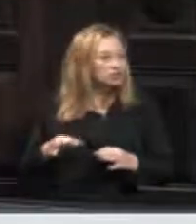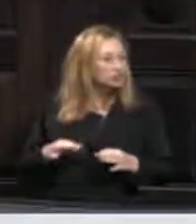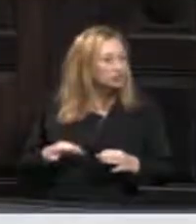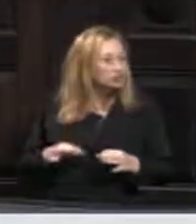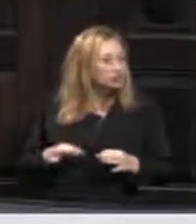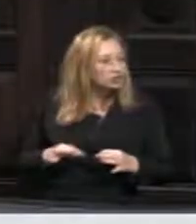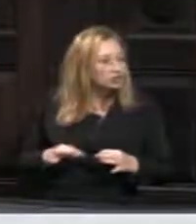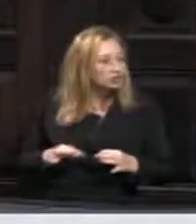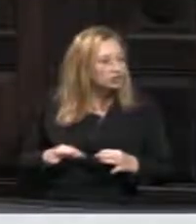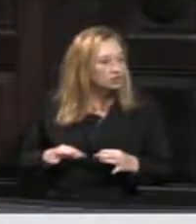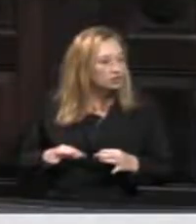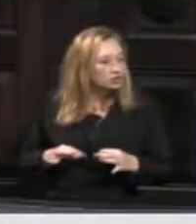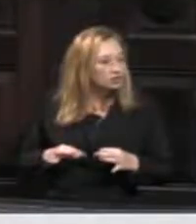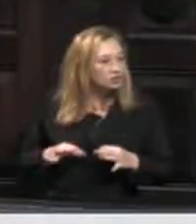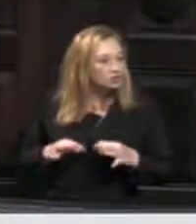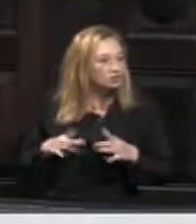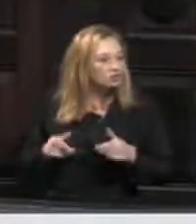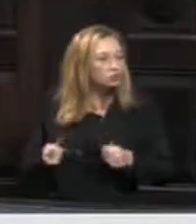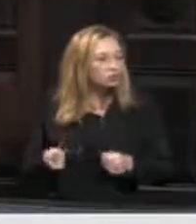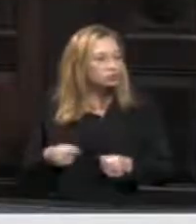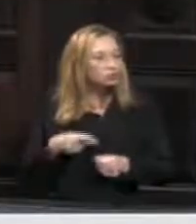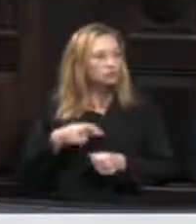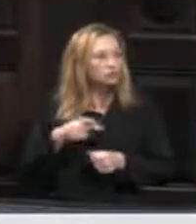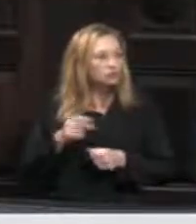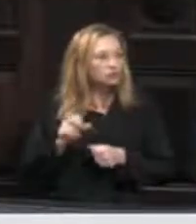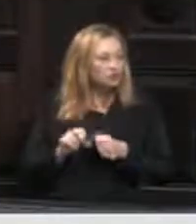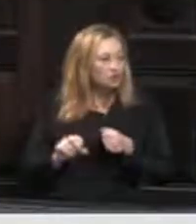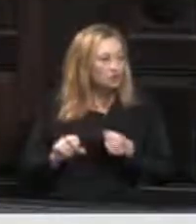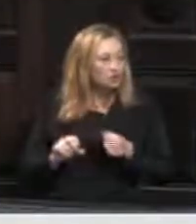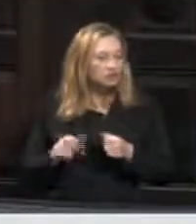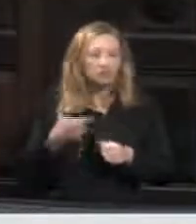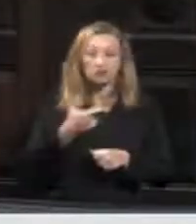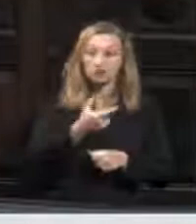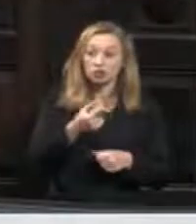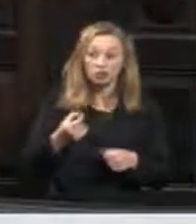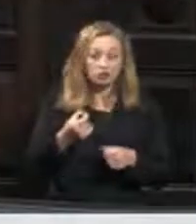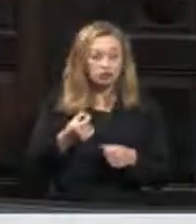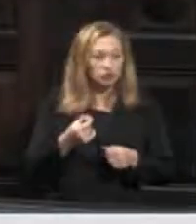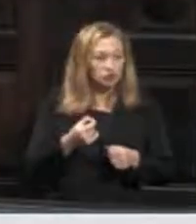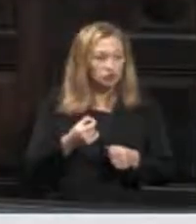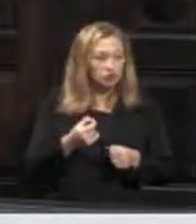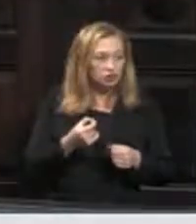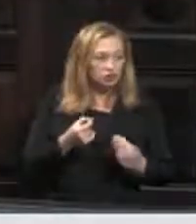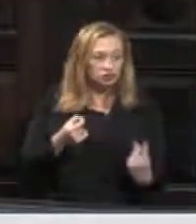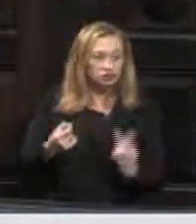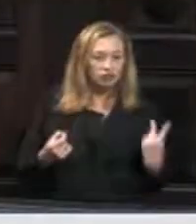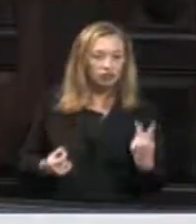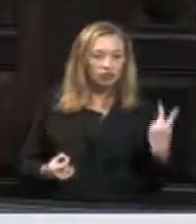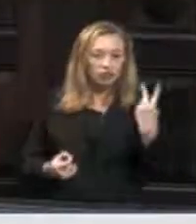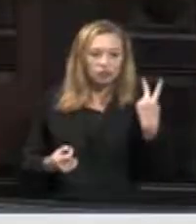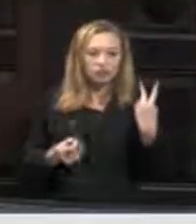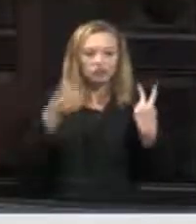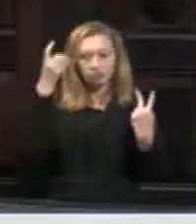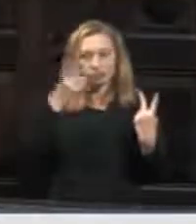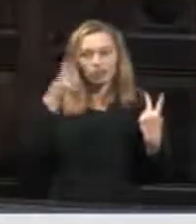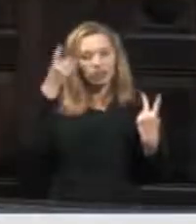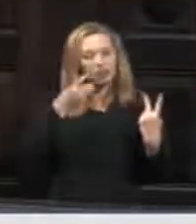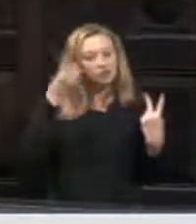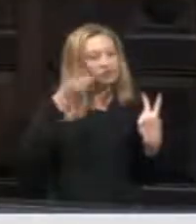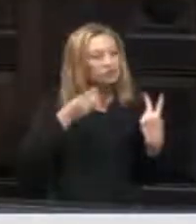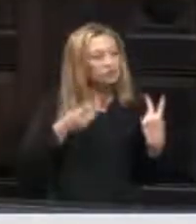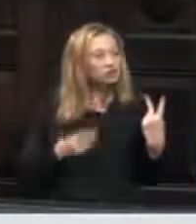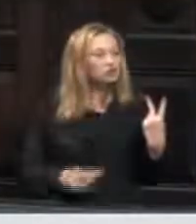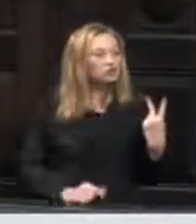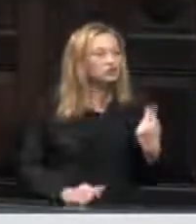se liquefaz no ar. E entre esses 20 valorosos parlamentares,